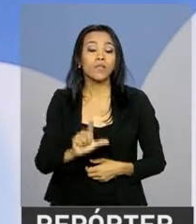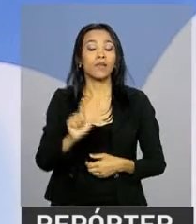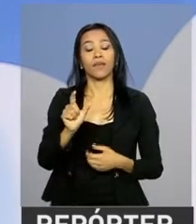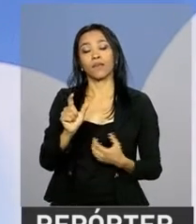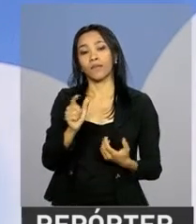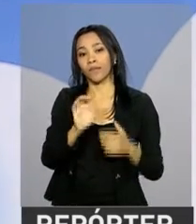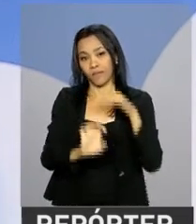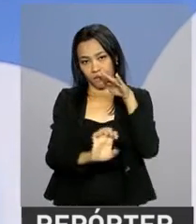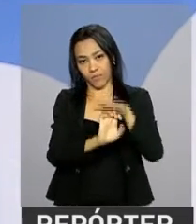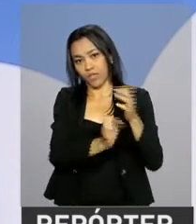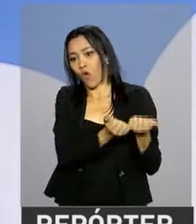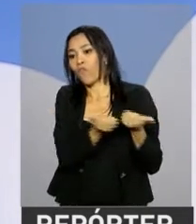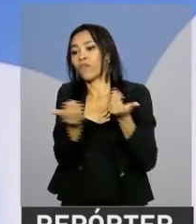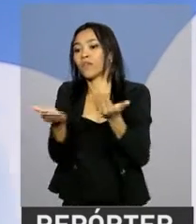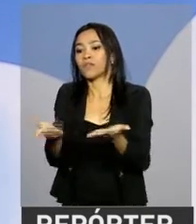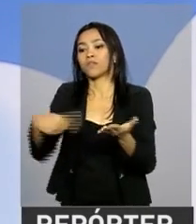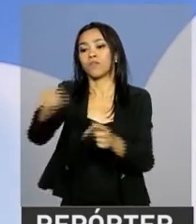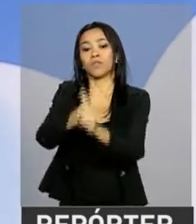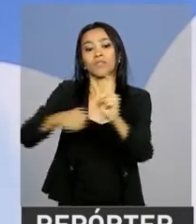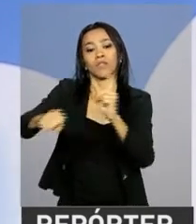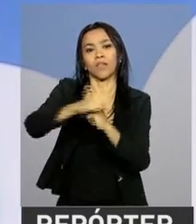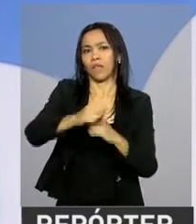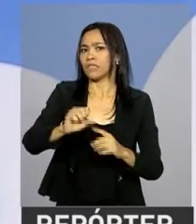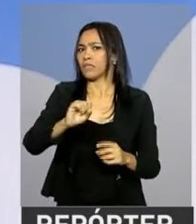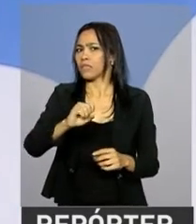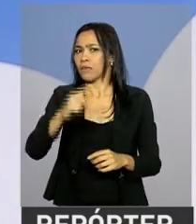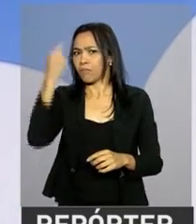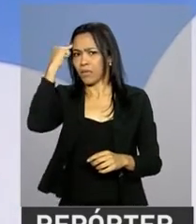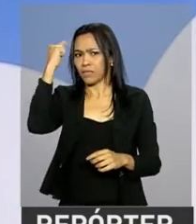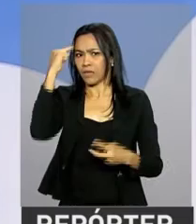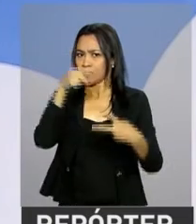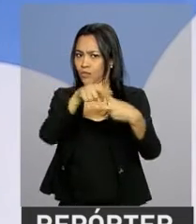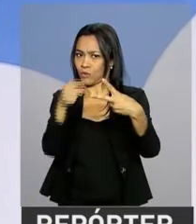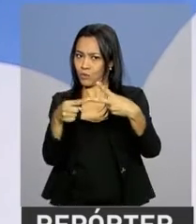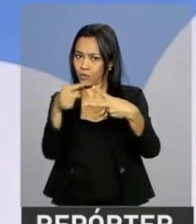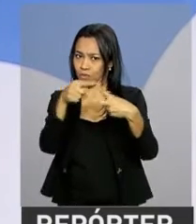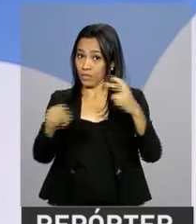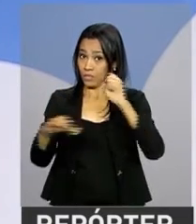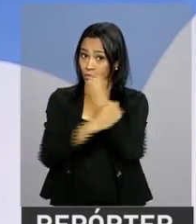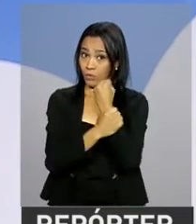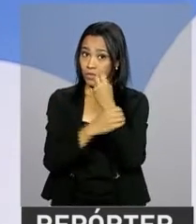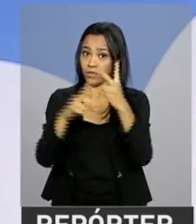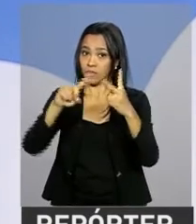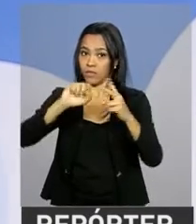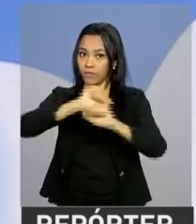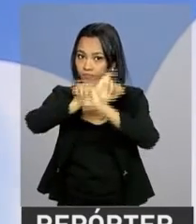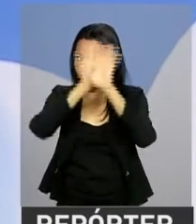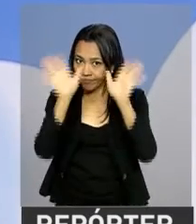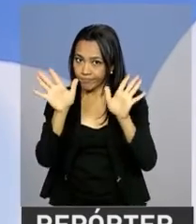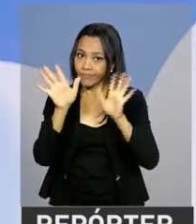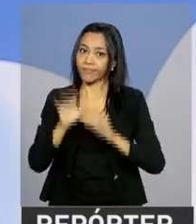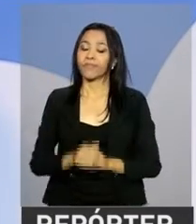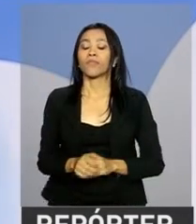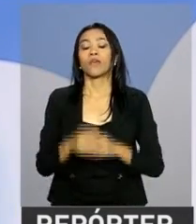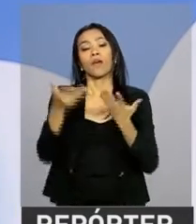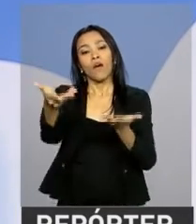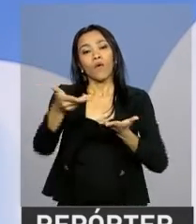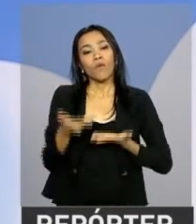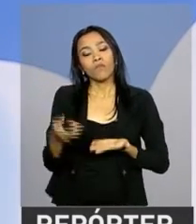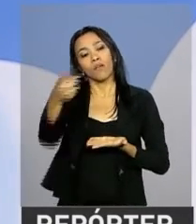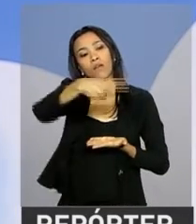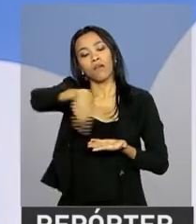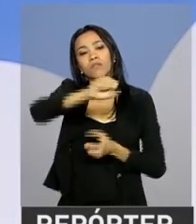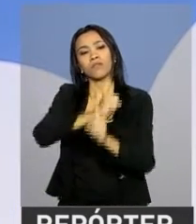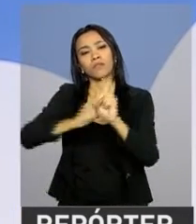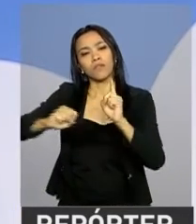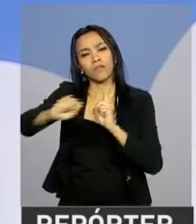serviços para a sociedade sem pensar nesses dois pilares gostaria de convidar a toda sociedade